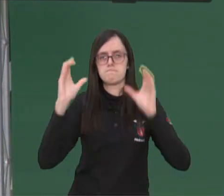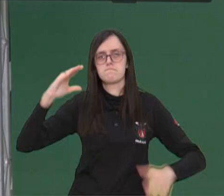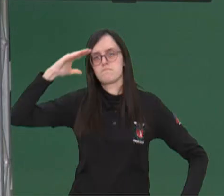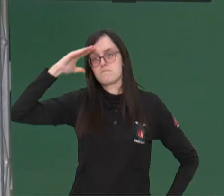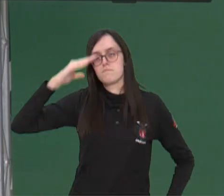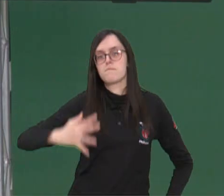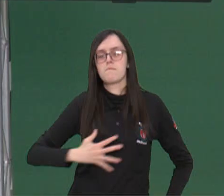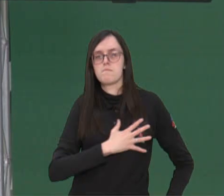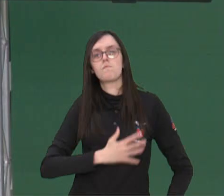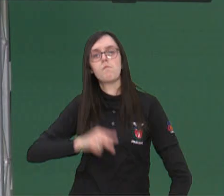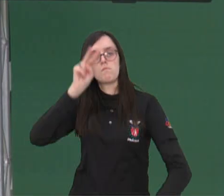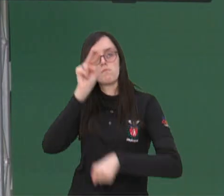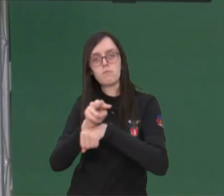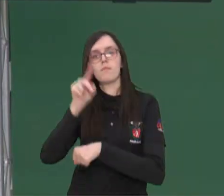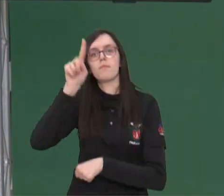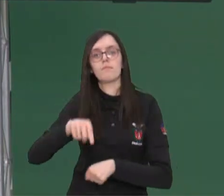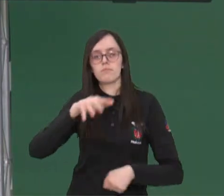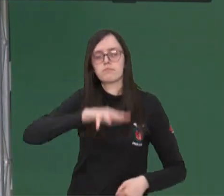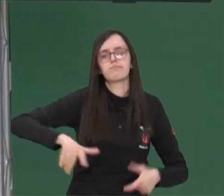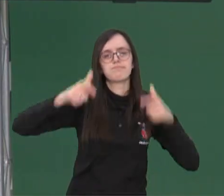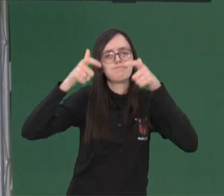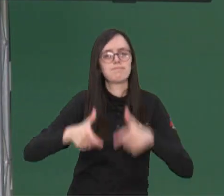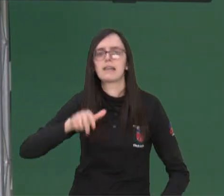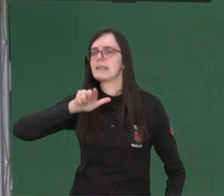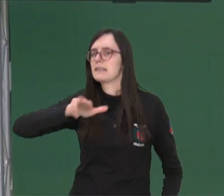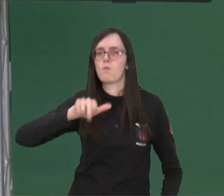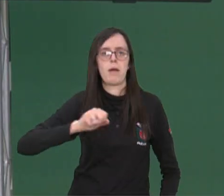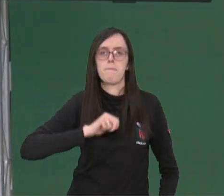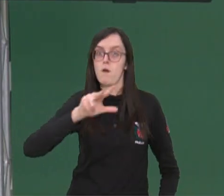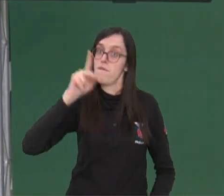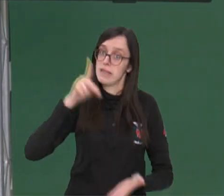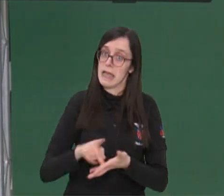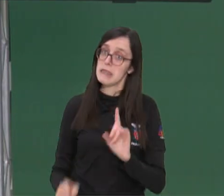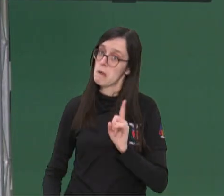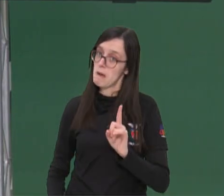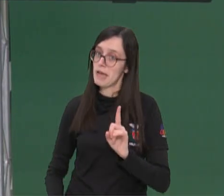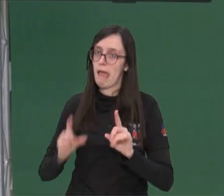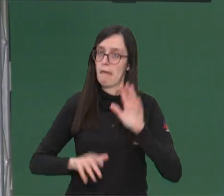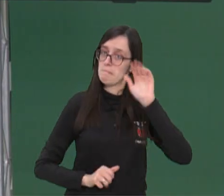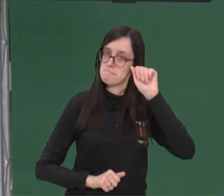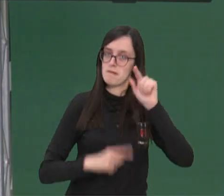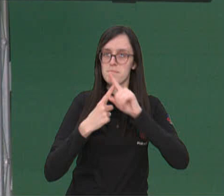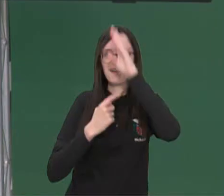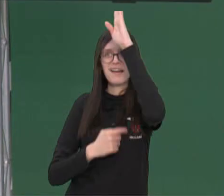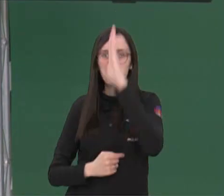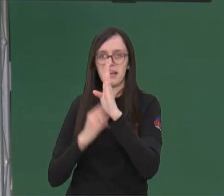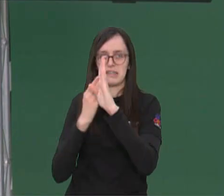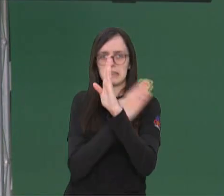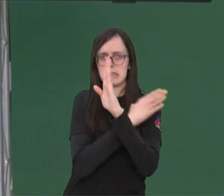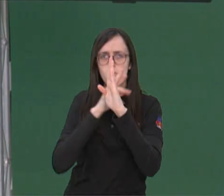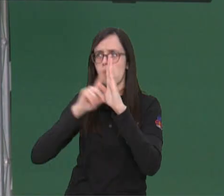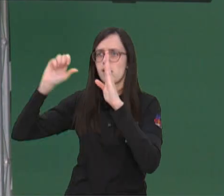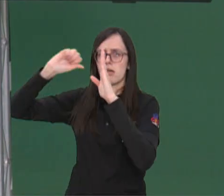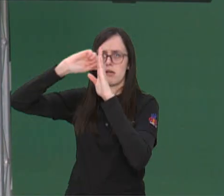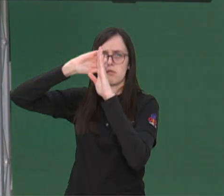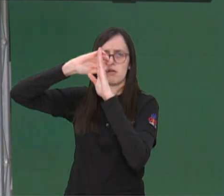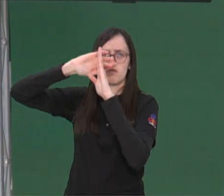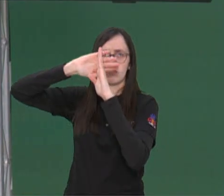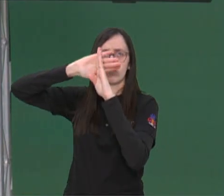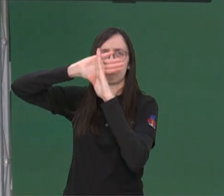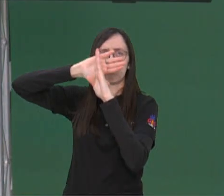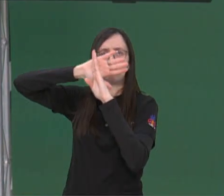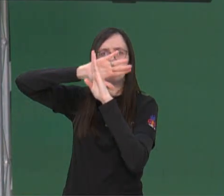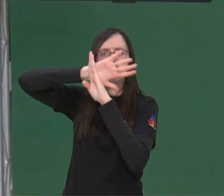para proteger esse território que não seria português originalmente pelo Tratado de Tordesilhas. E ainda